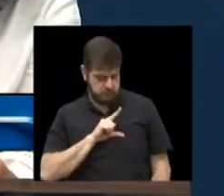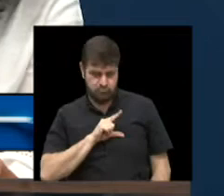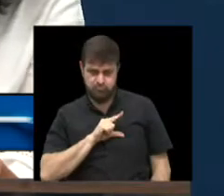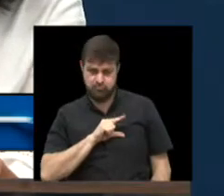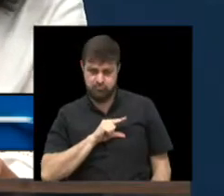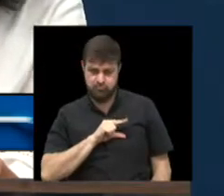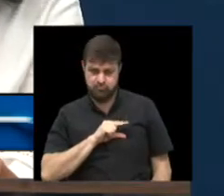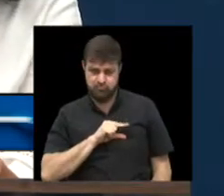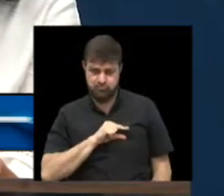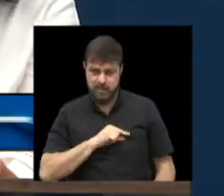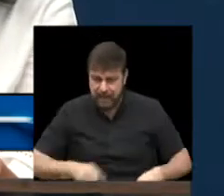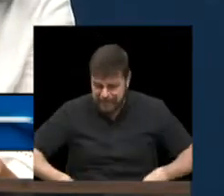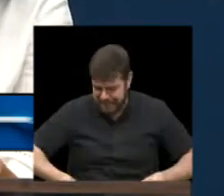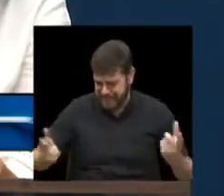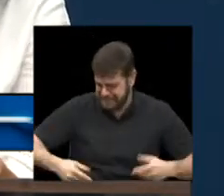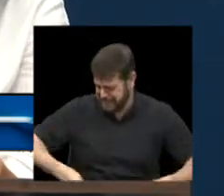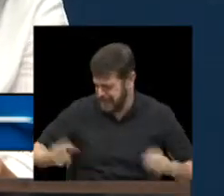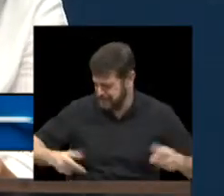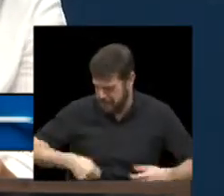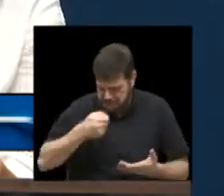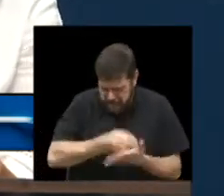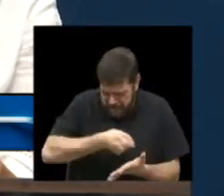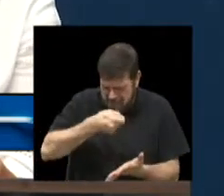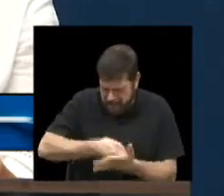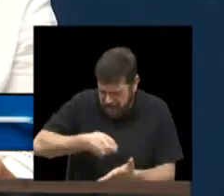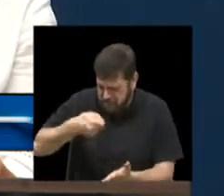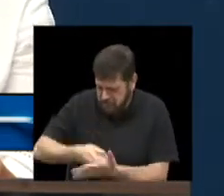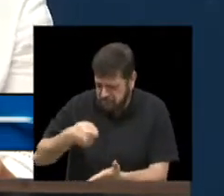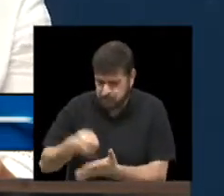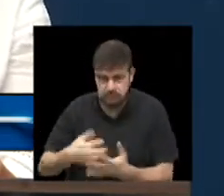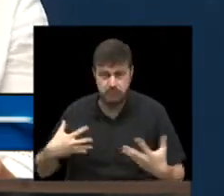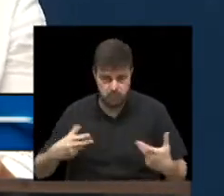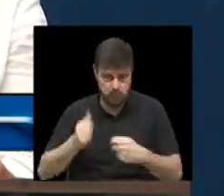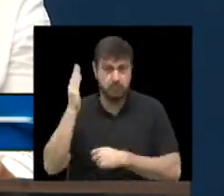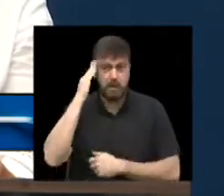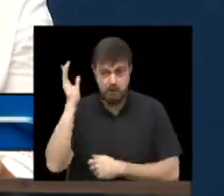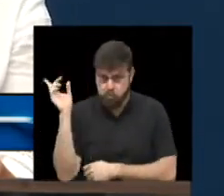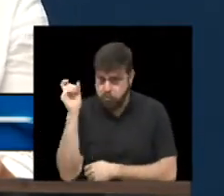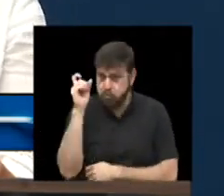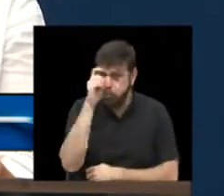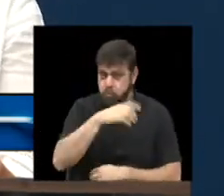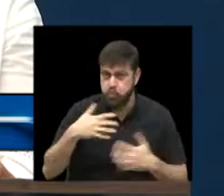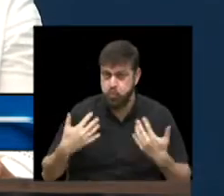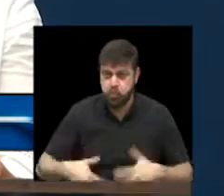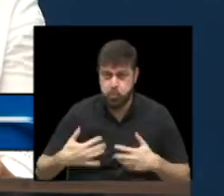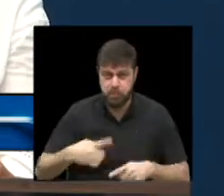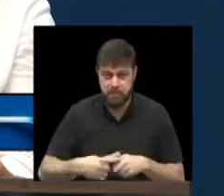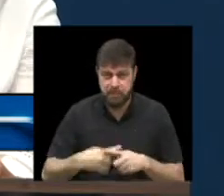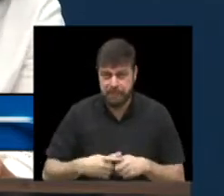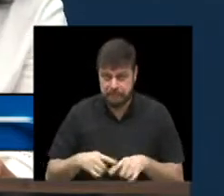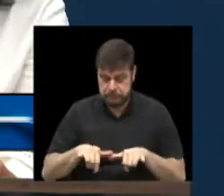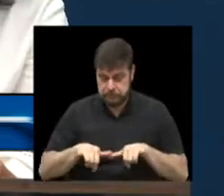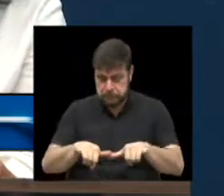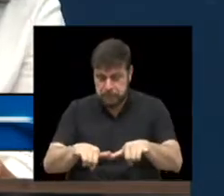que o custo de vida está aumentando, todo mundo sabe o quanto está difícil, porque o preço das coisas aumenta, o salário não